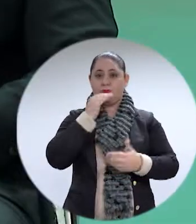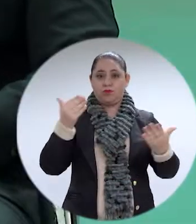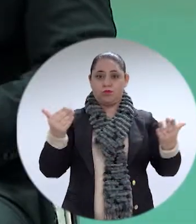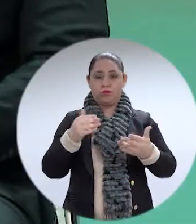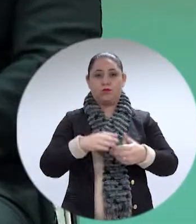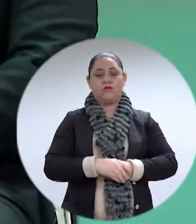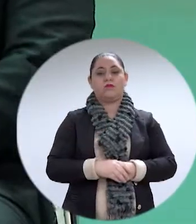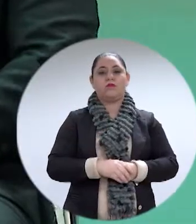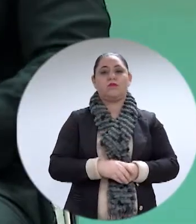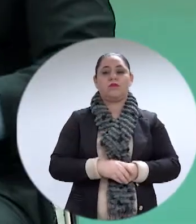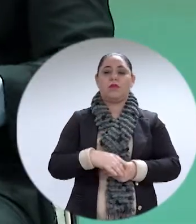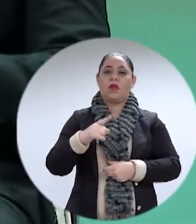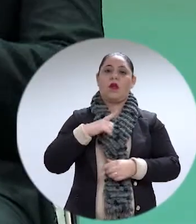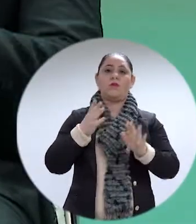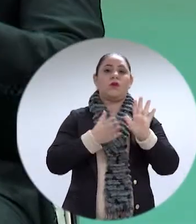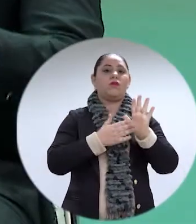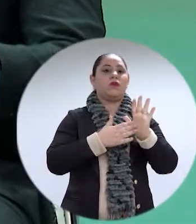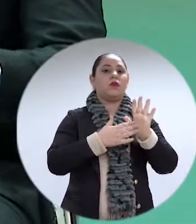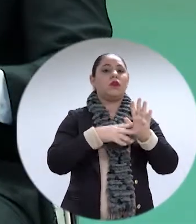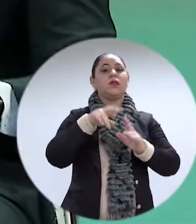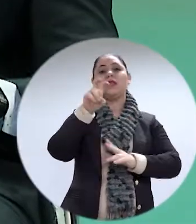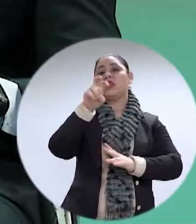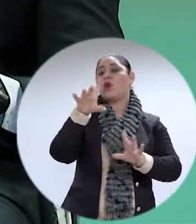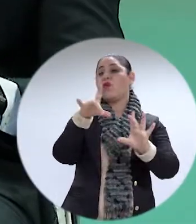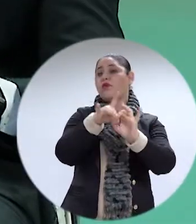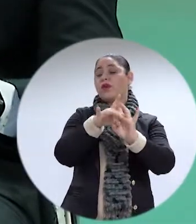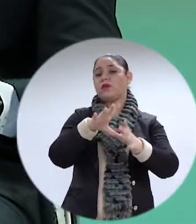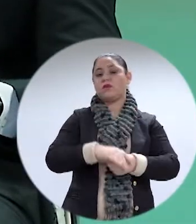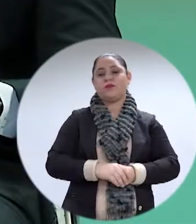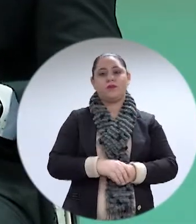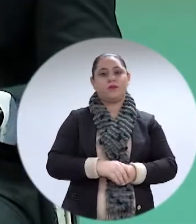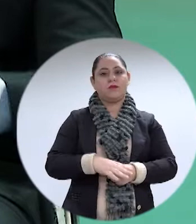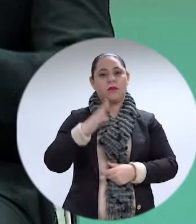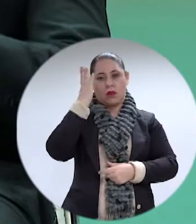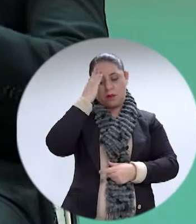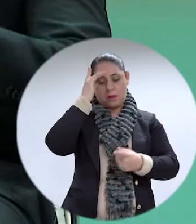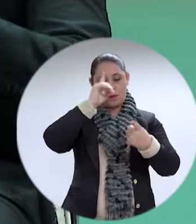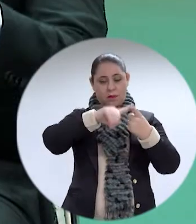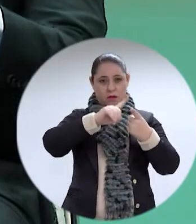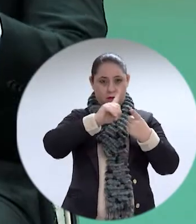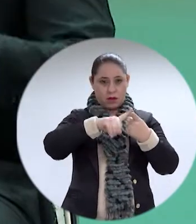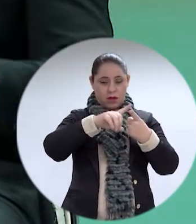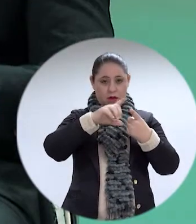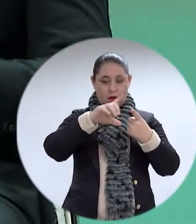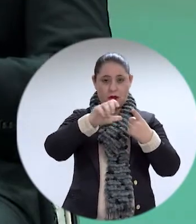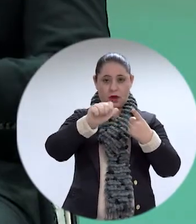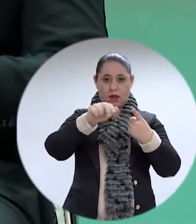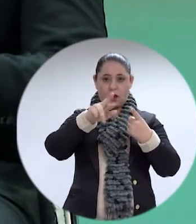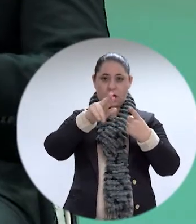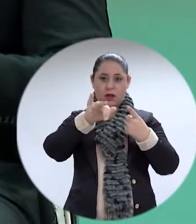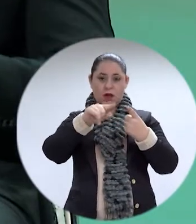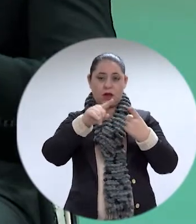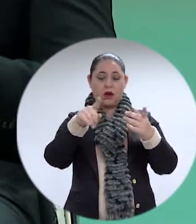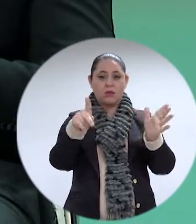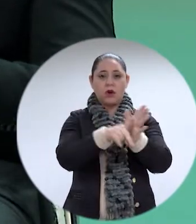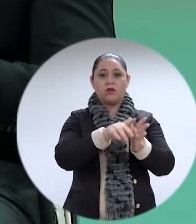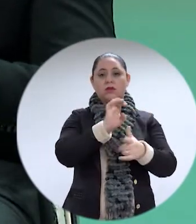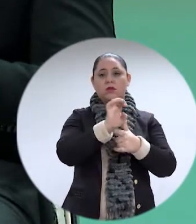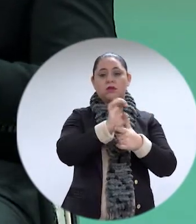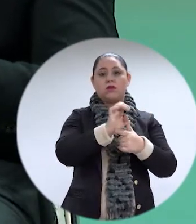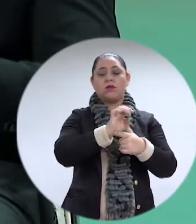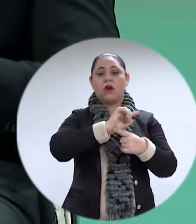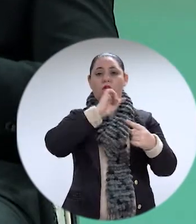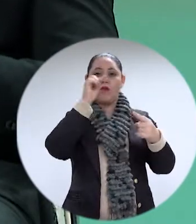Então, vamos lá, hoje nós vamos ter pela proposta 5 vínculos, a saber, o primeiro vínculo é o de carreira típica de